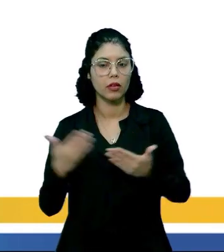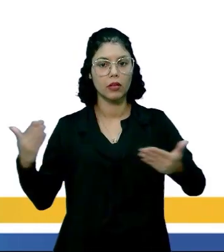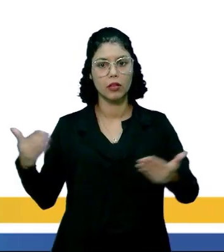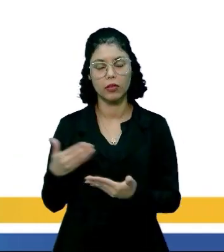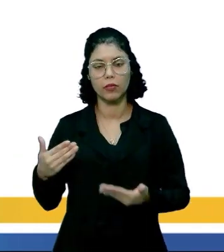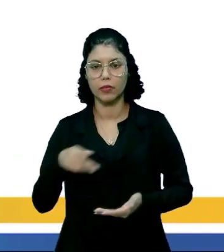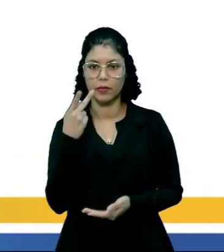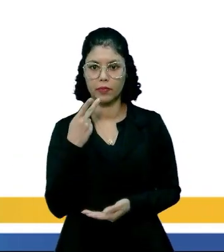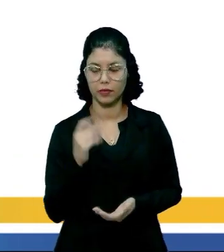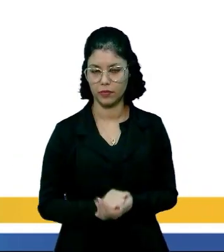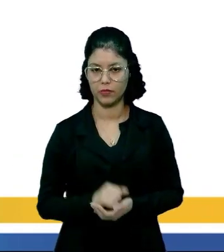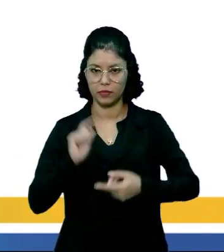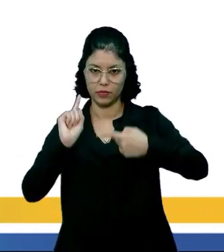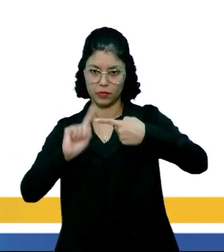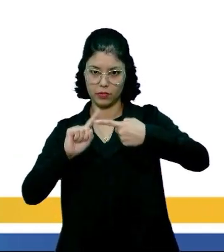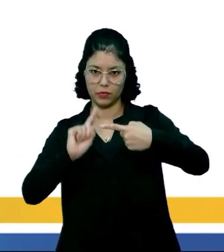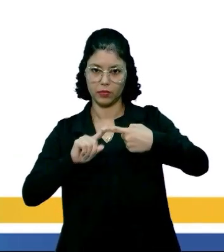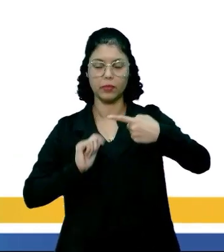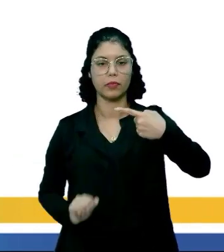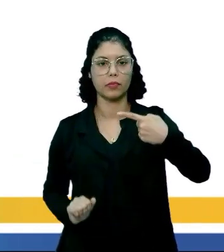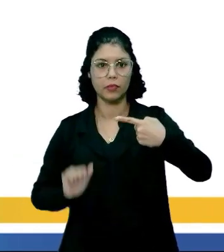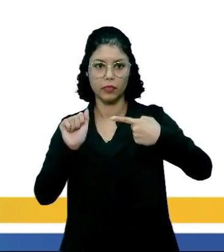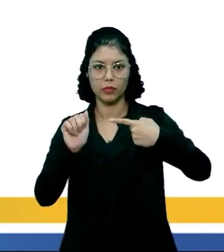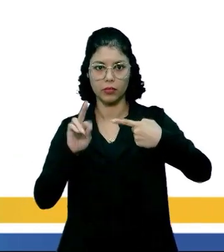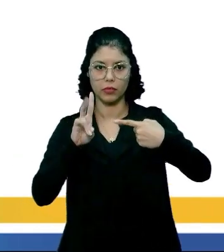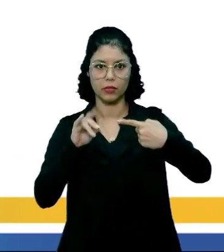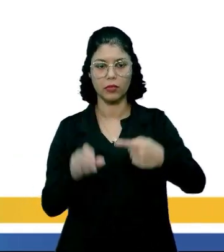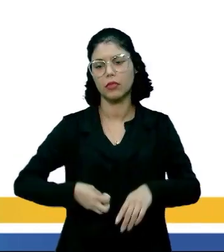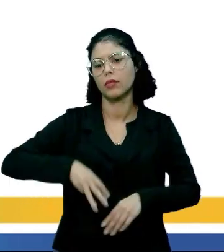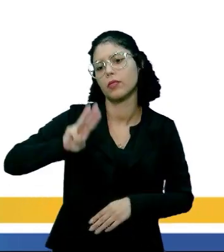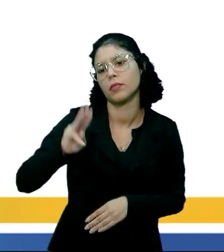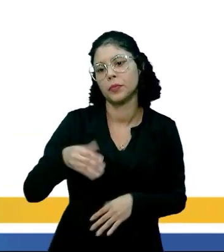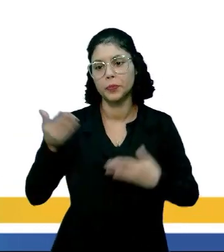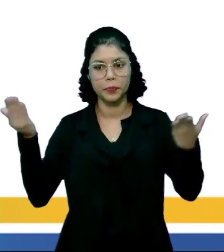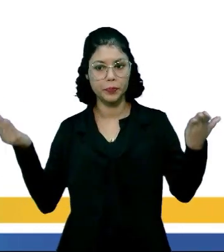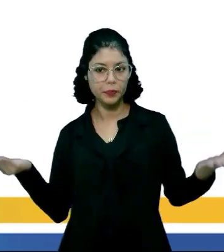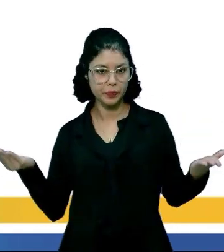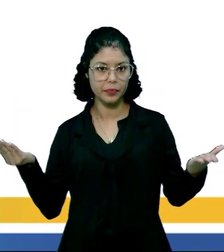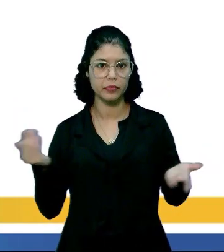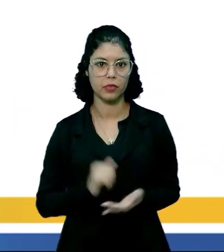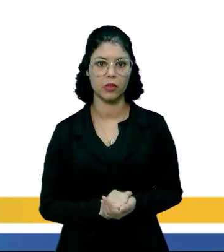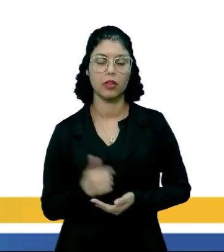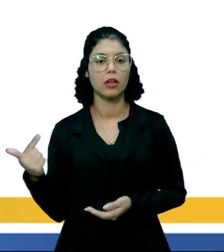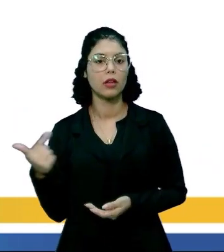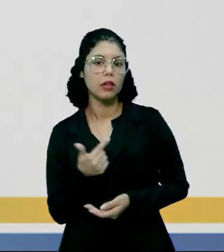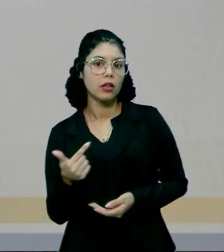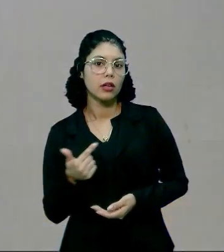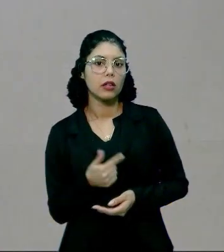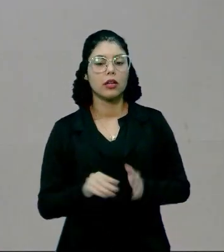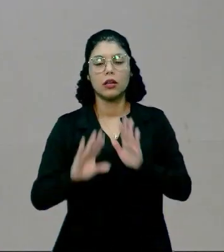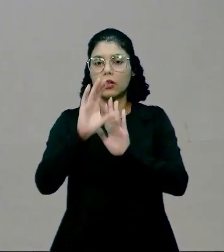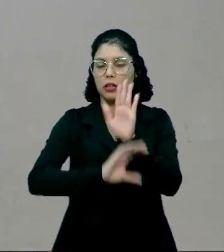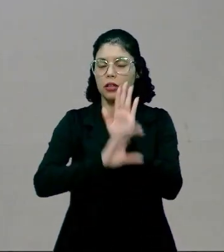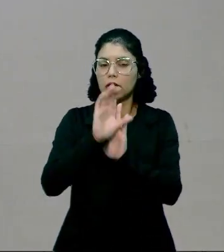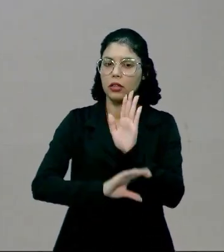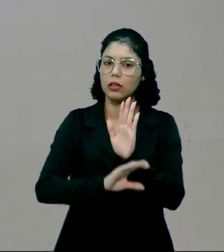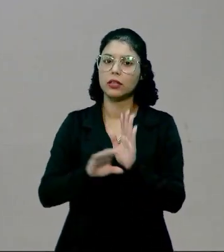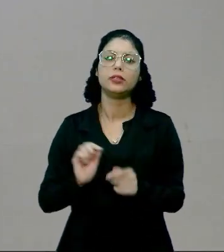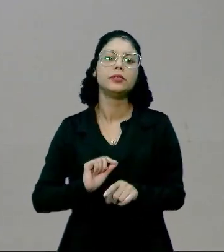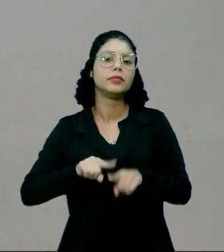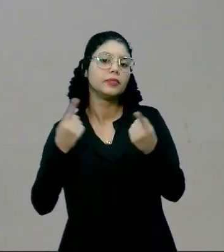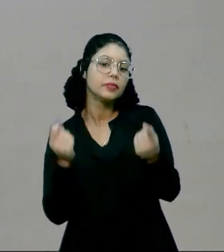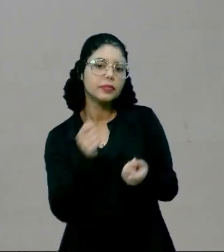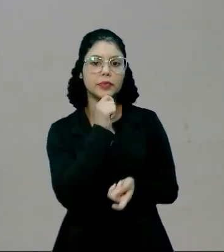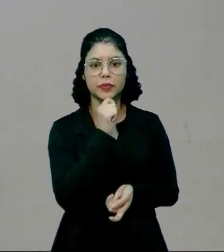gente vai falar do Álvaro de Campos, tá? Então, quem foi o Álvaro de Campos? Essa definição, embora